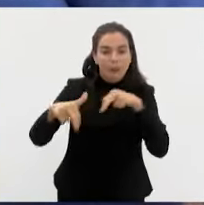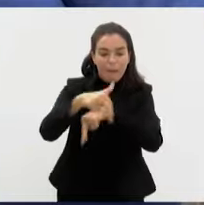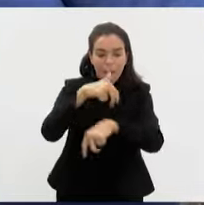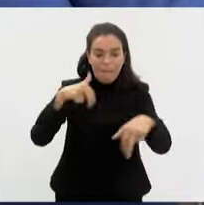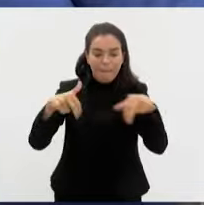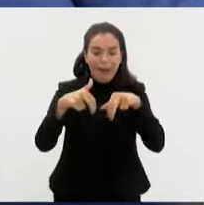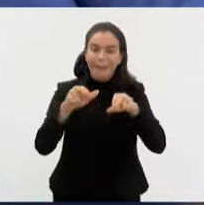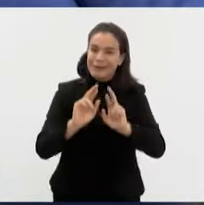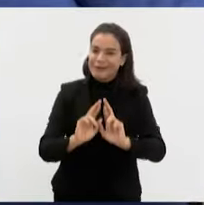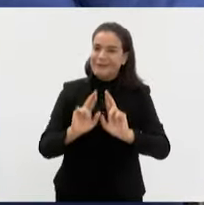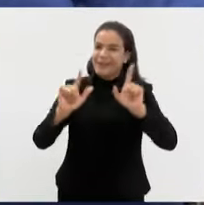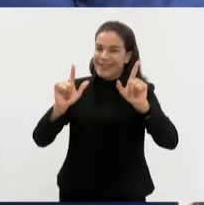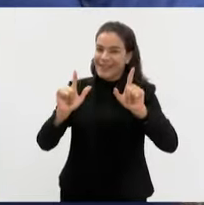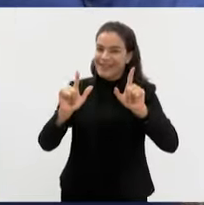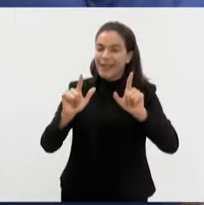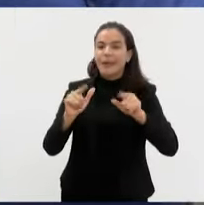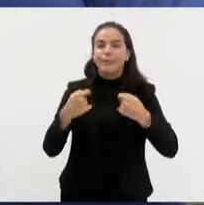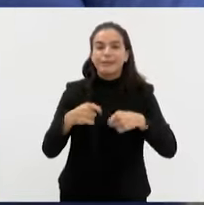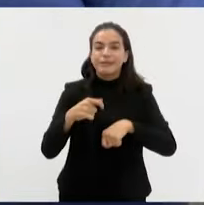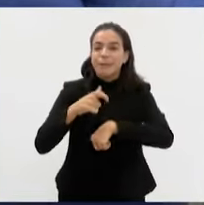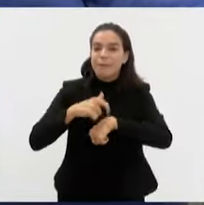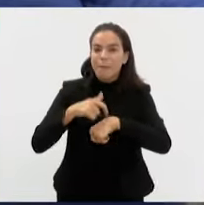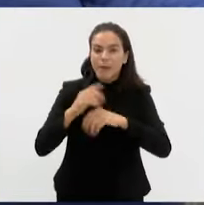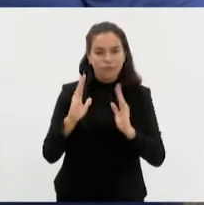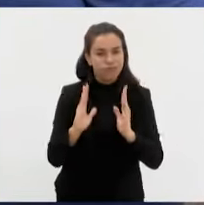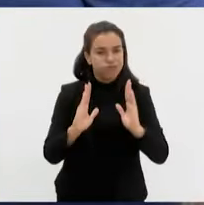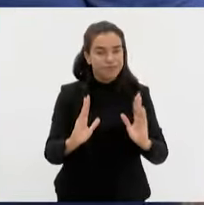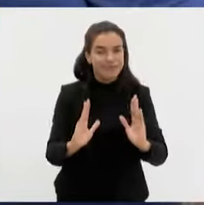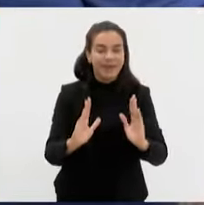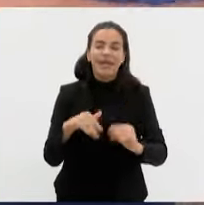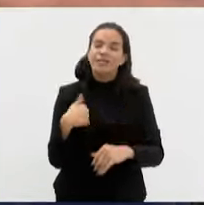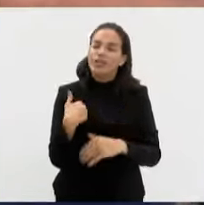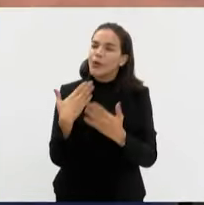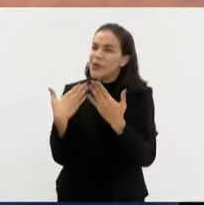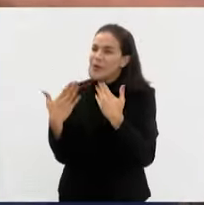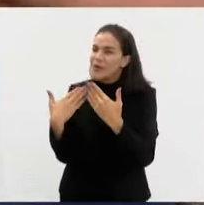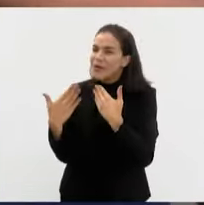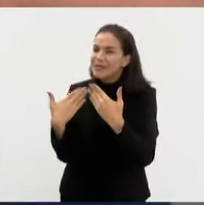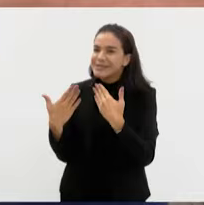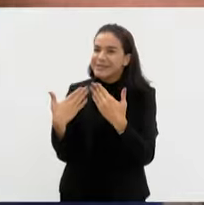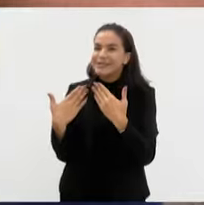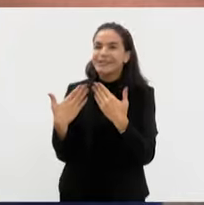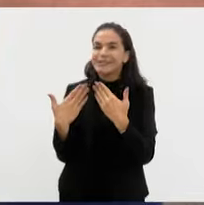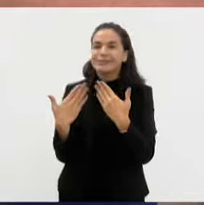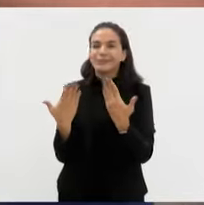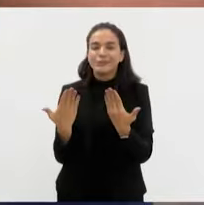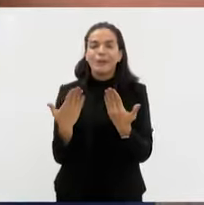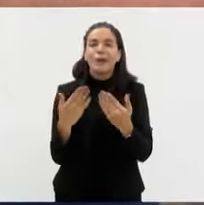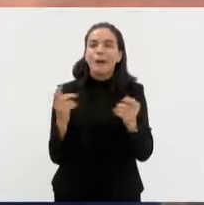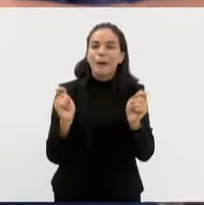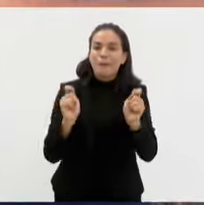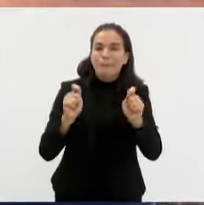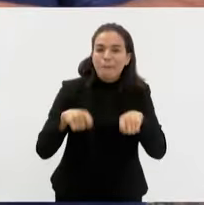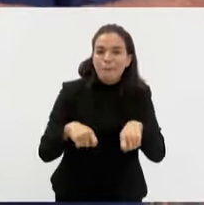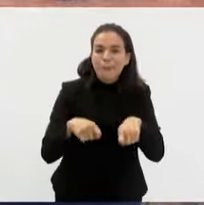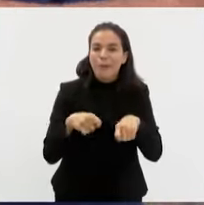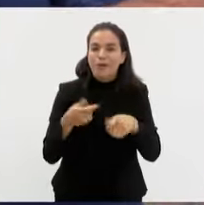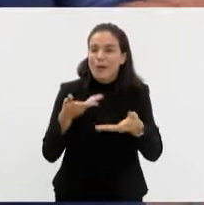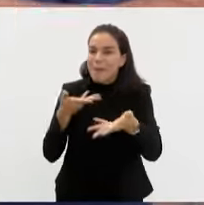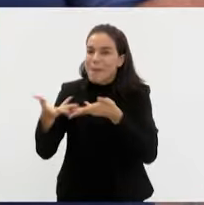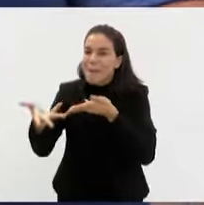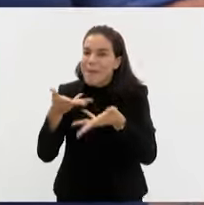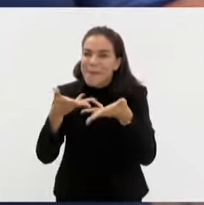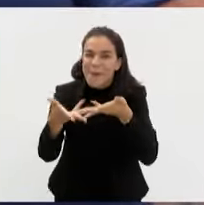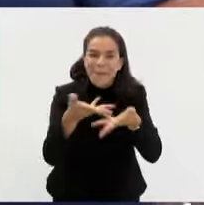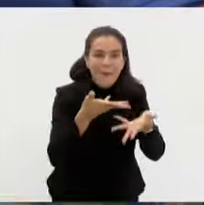corrida diferente. Então a gente tem que reservar momentos para isso. E a gente estava comentando ali a possibilidade de entrosamento do